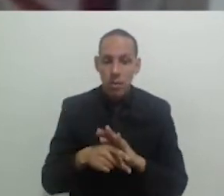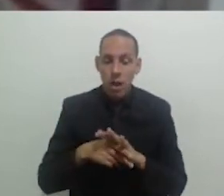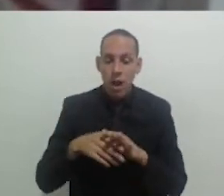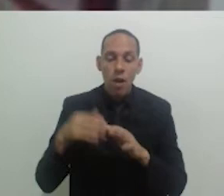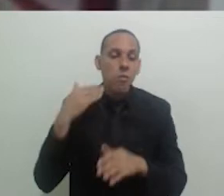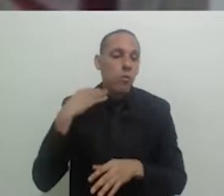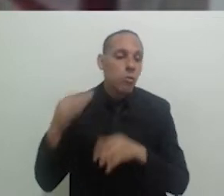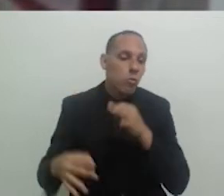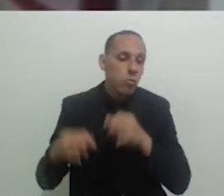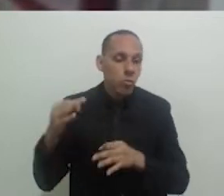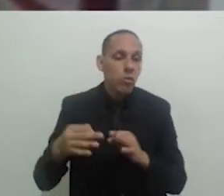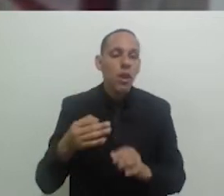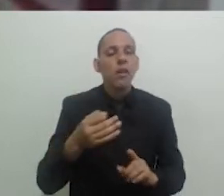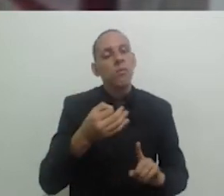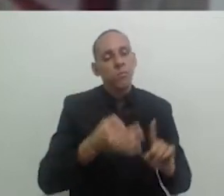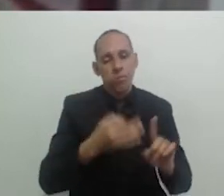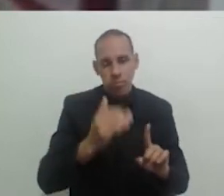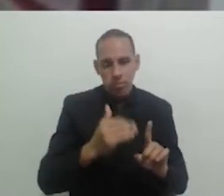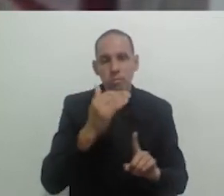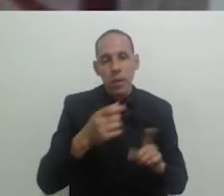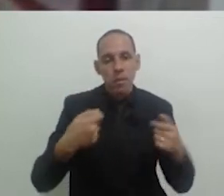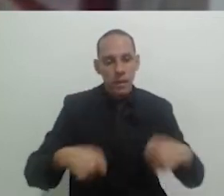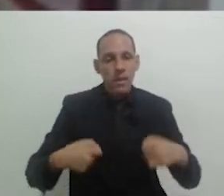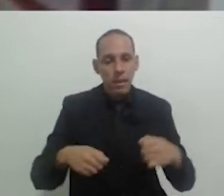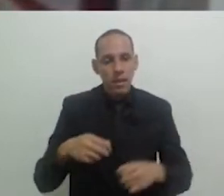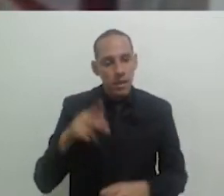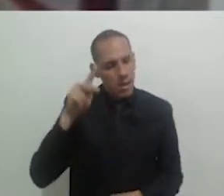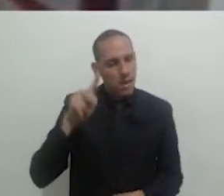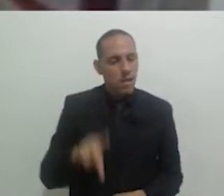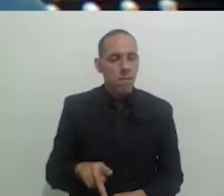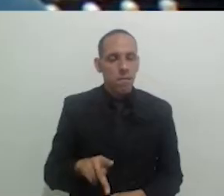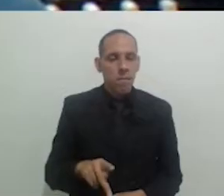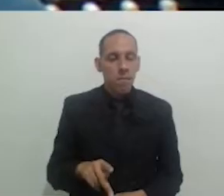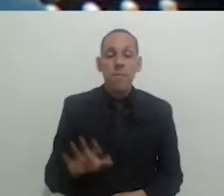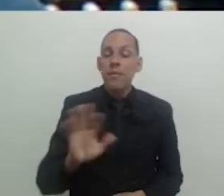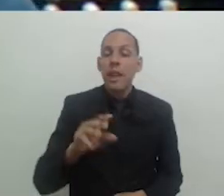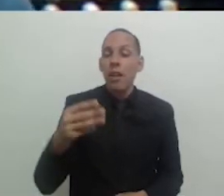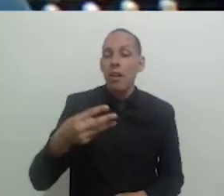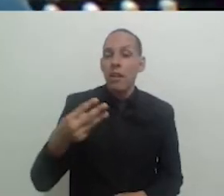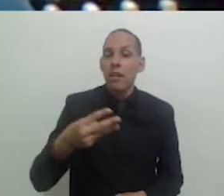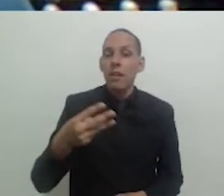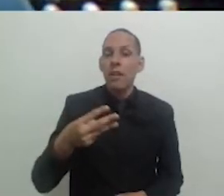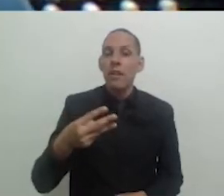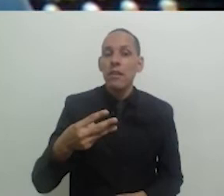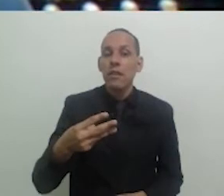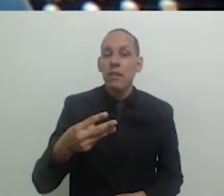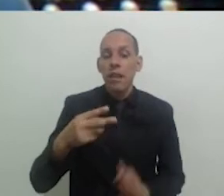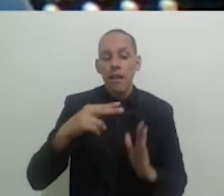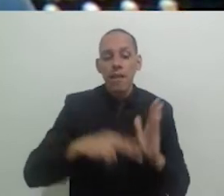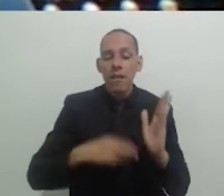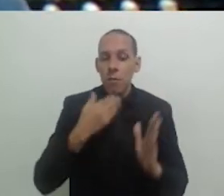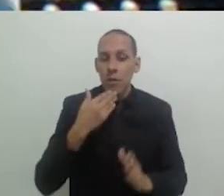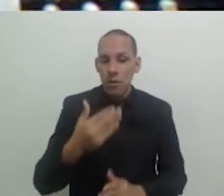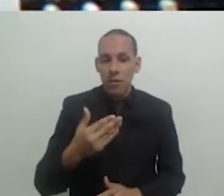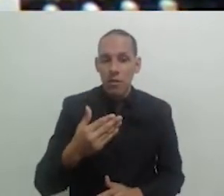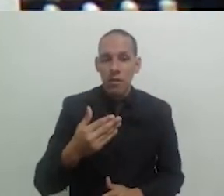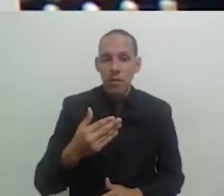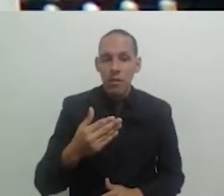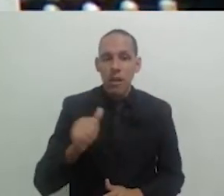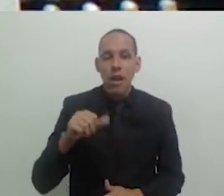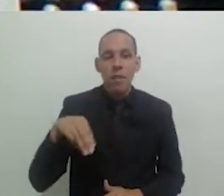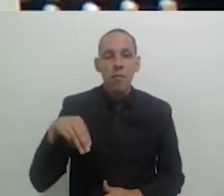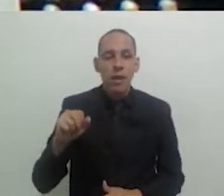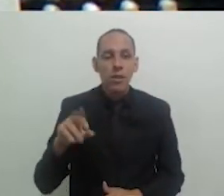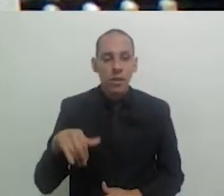desembargador. Já houve... Não, o 3, o desembargador Maurinho pediu vista, não foi isso? Foi. Pediu